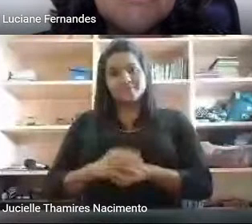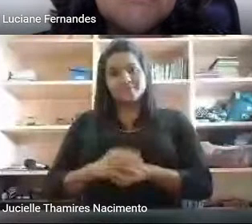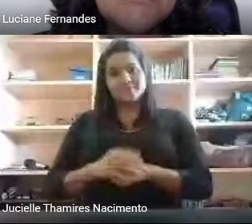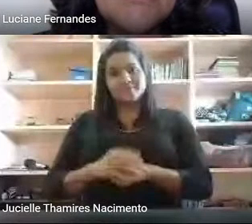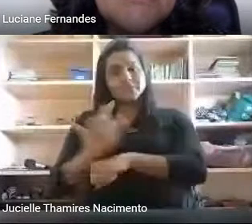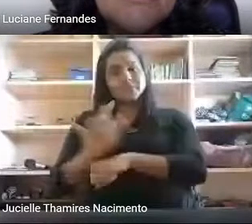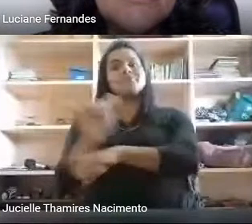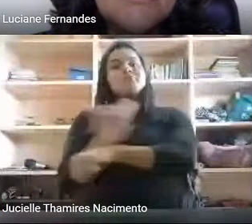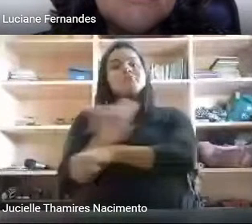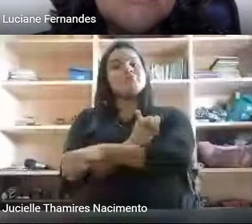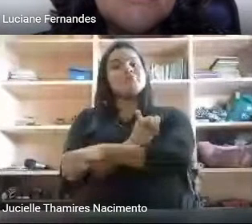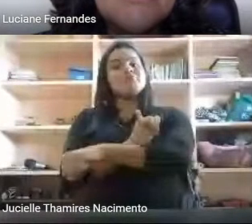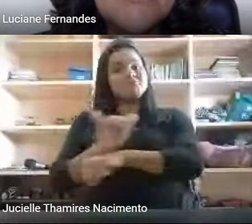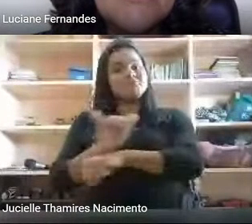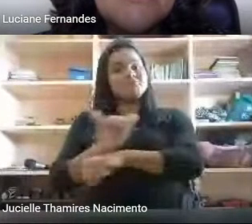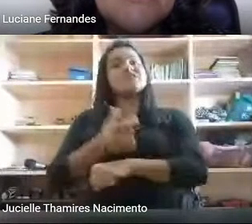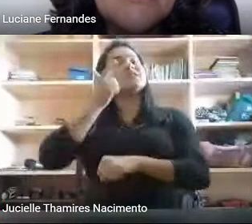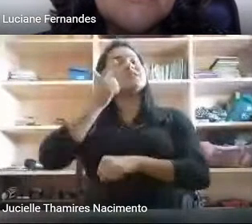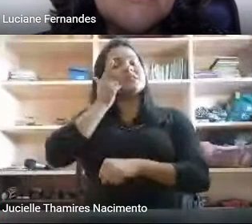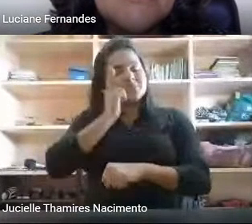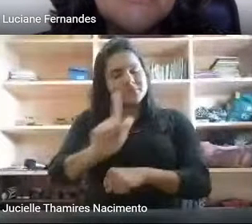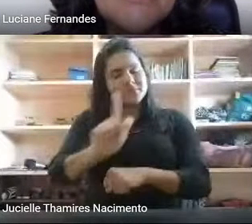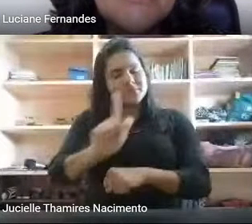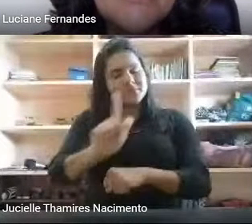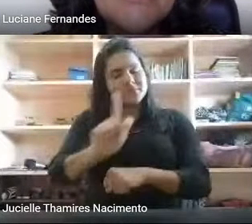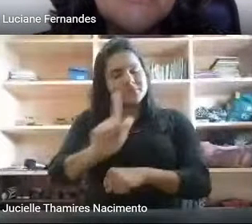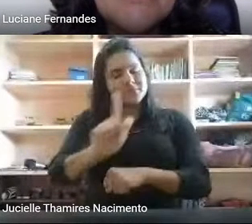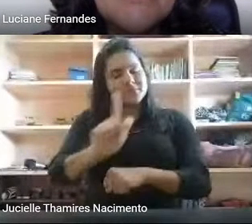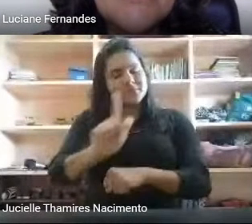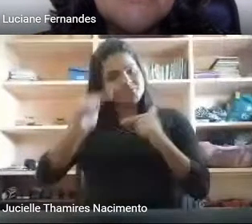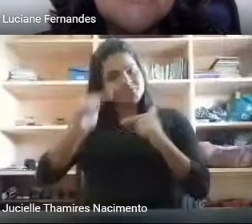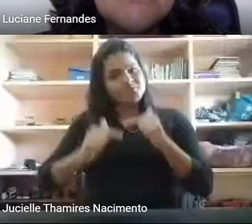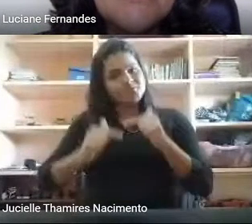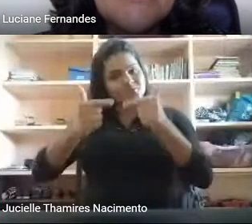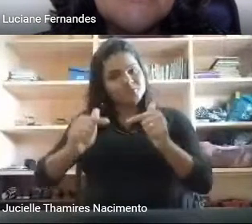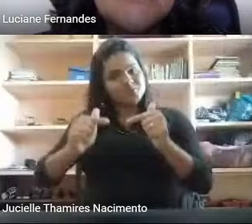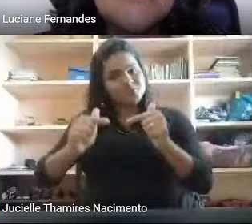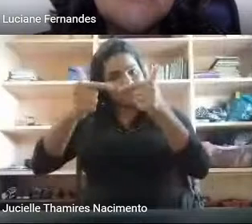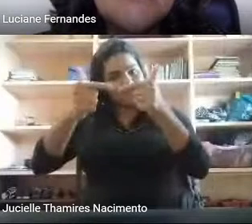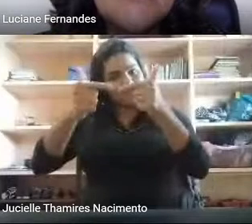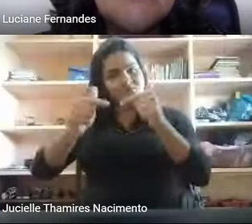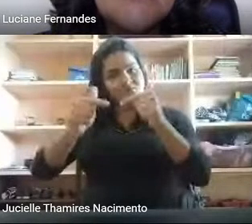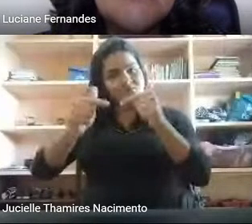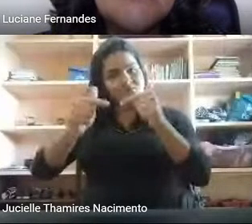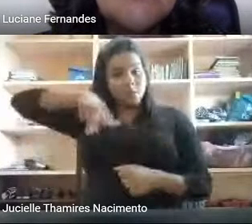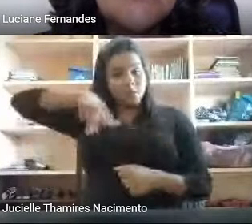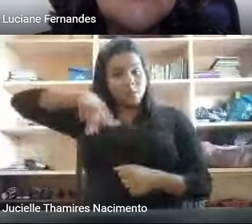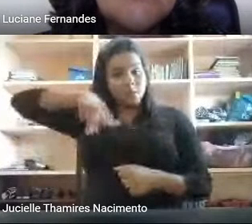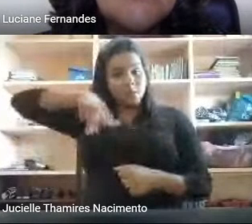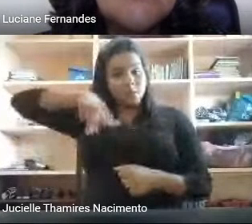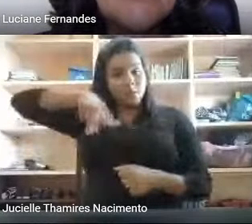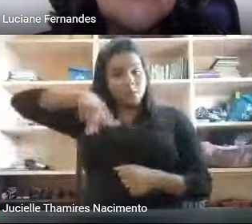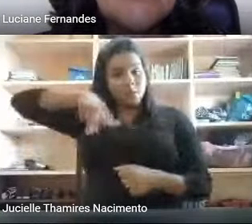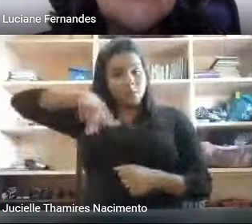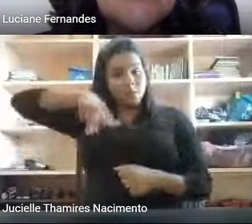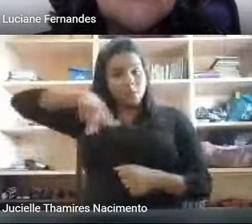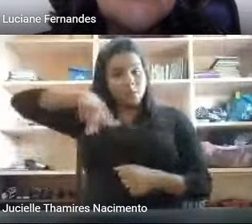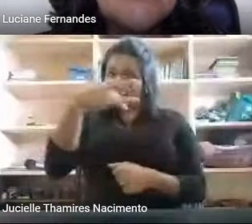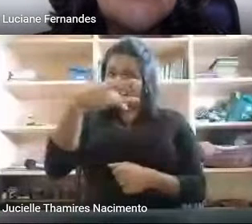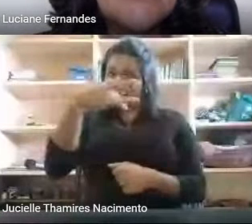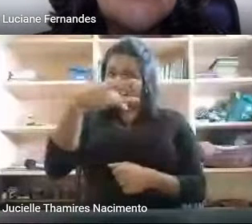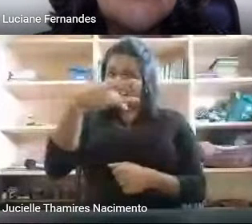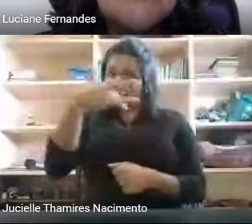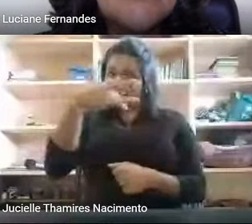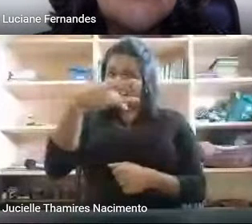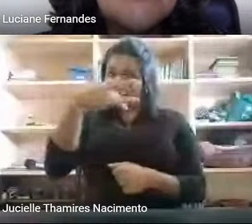vitoriosa, articulada pelo Ministério da Saúde, junto à Secretaria de Estaduais e Municipais,